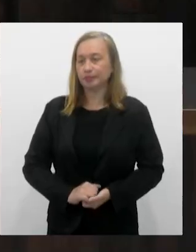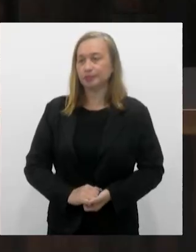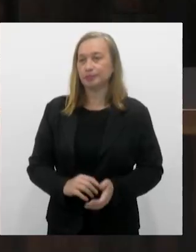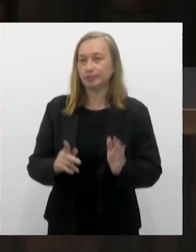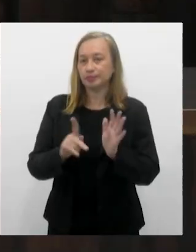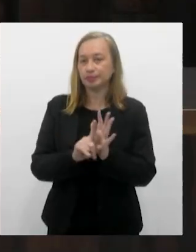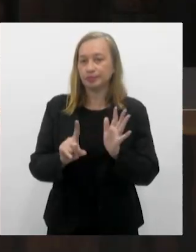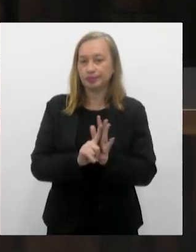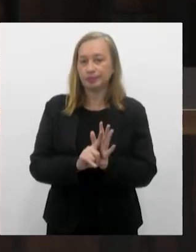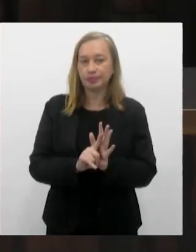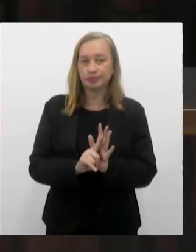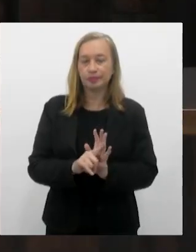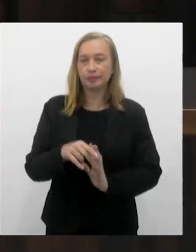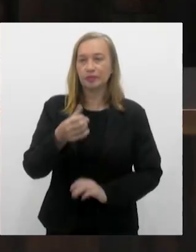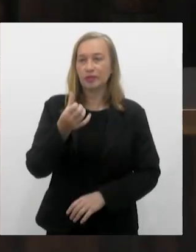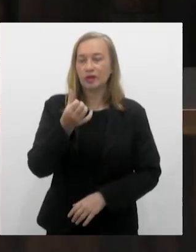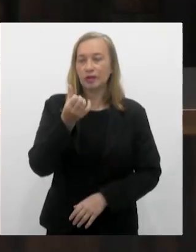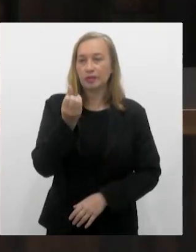Projeto de lei número